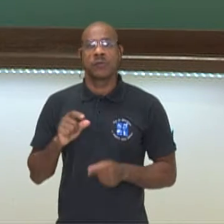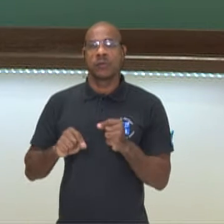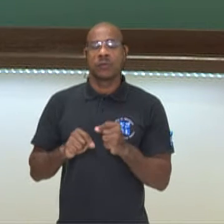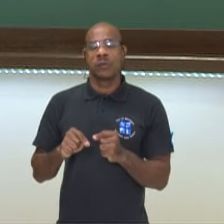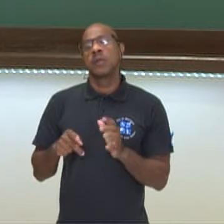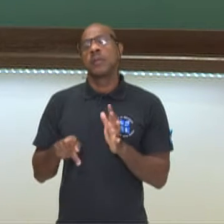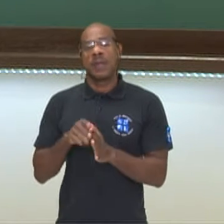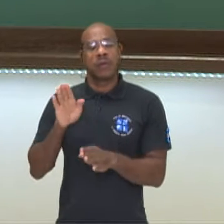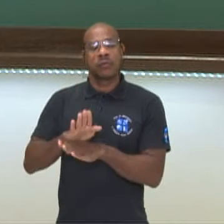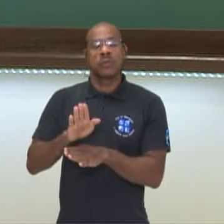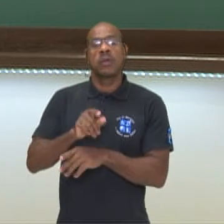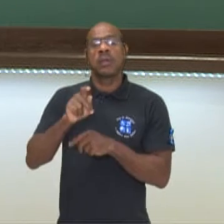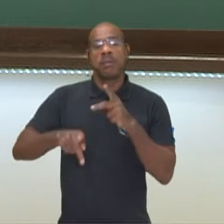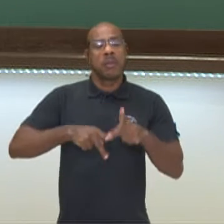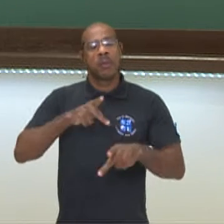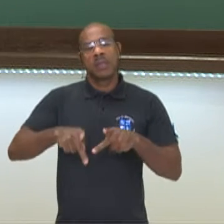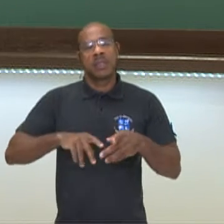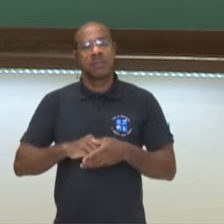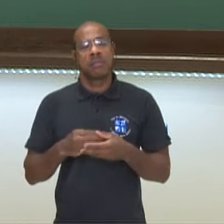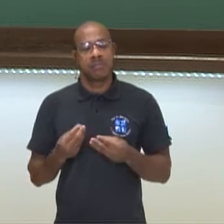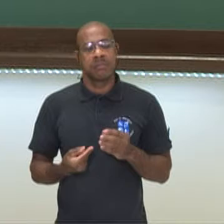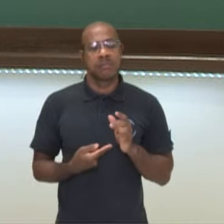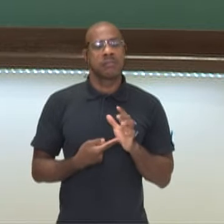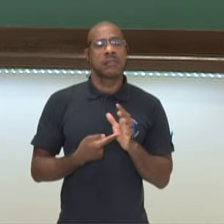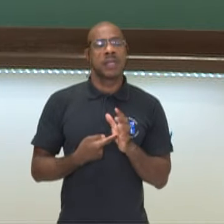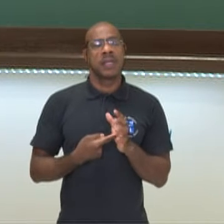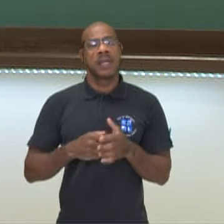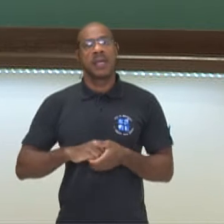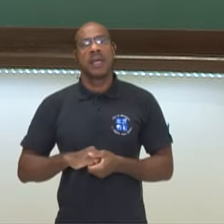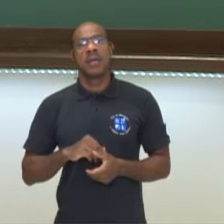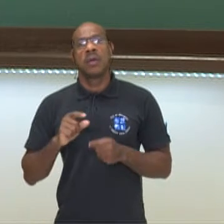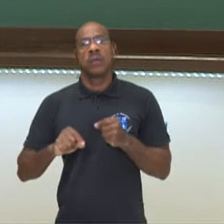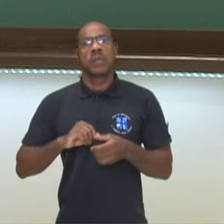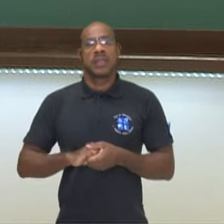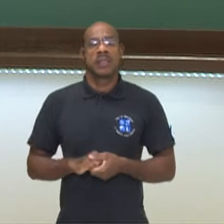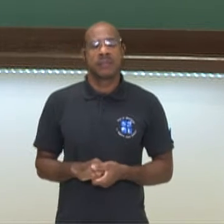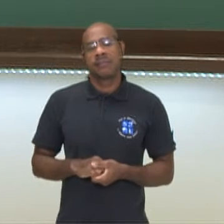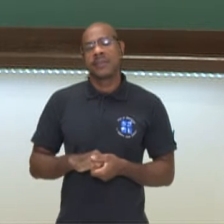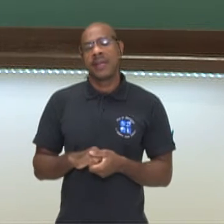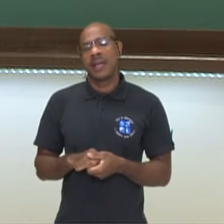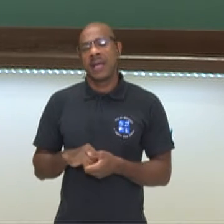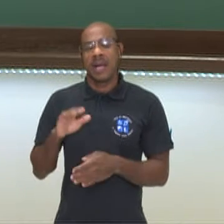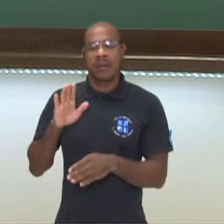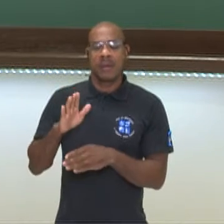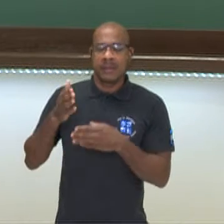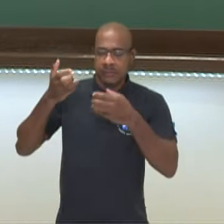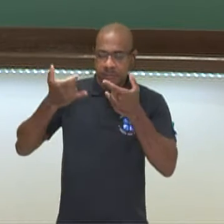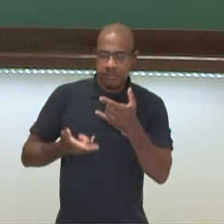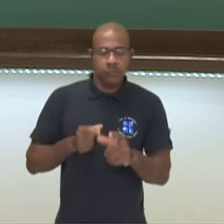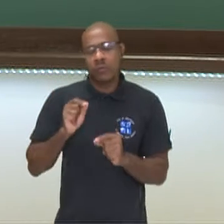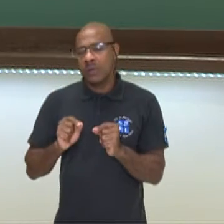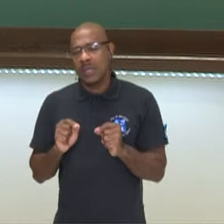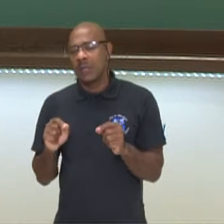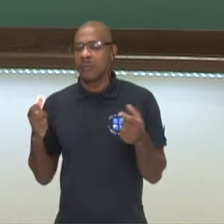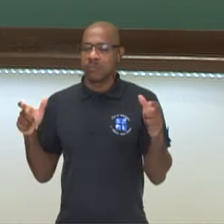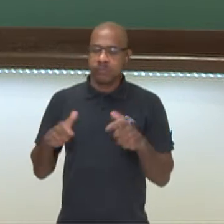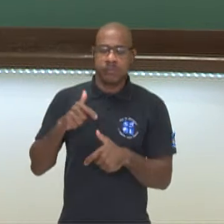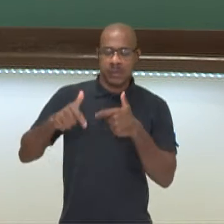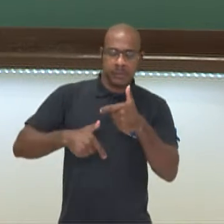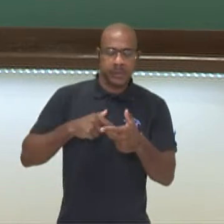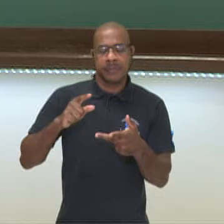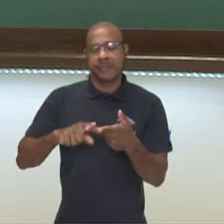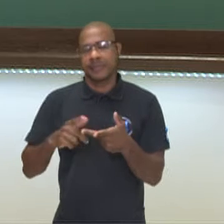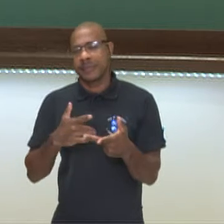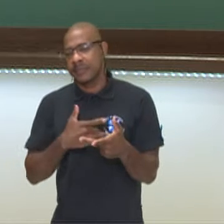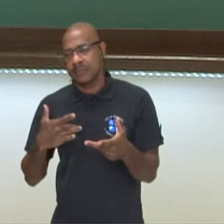população, né, promovendo essa questão, né, da diminuição do desemprego, promovendo a questão, né, da saúde, a